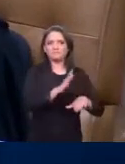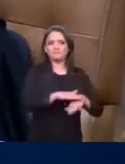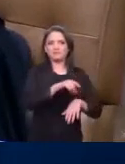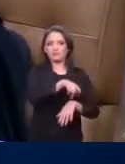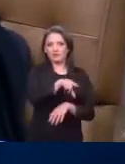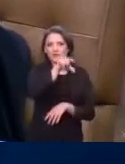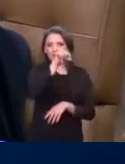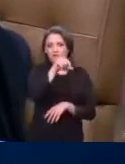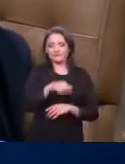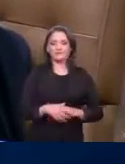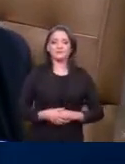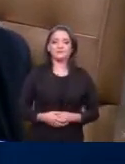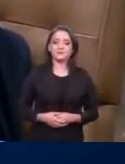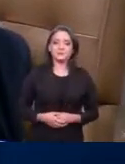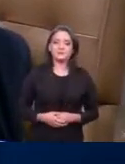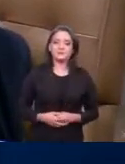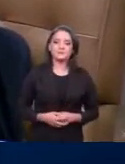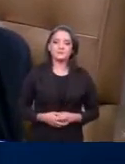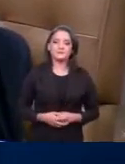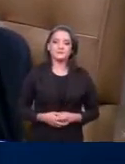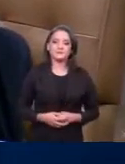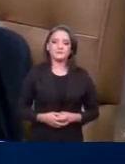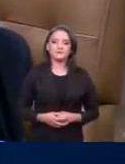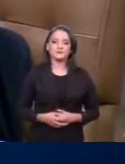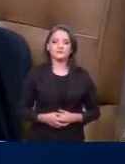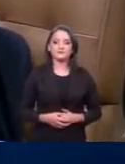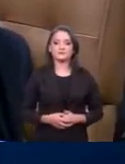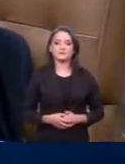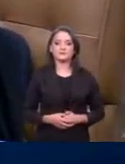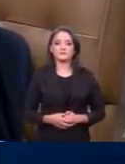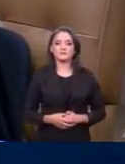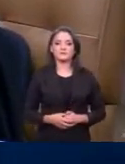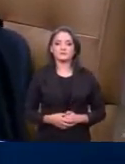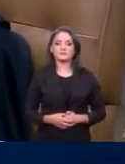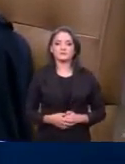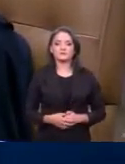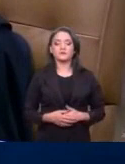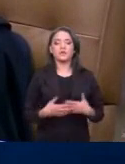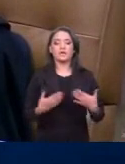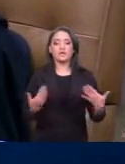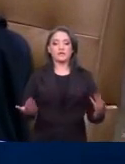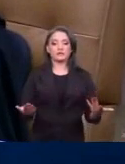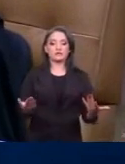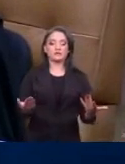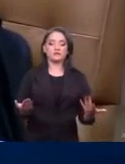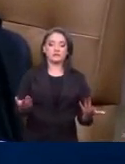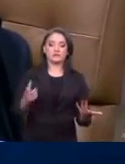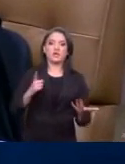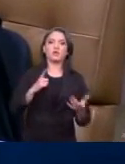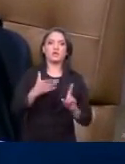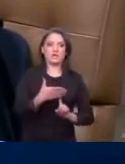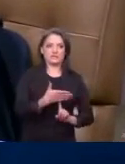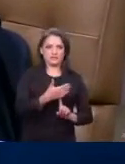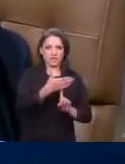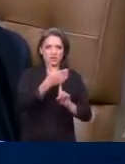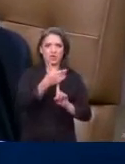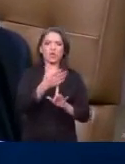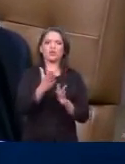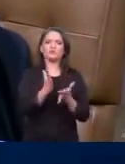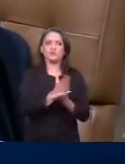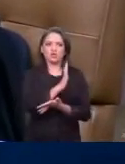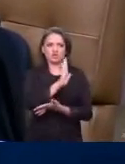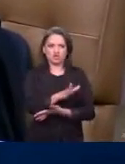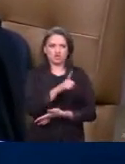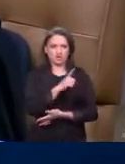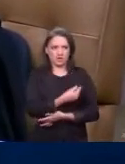estão para servir o país, por exemplo, num caso em que sofre algum ataque, alguma coisa de algum outro país, alguma situação, e